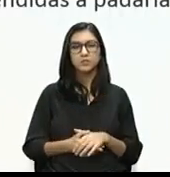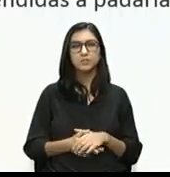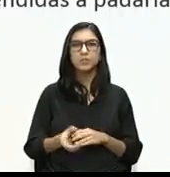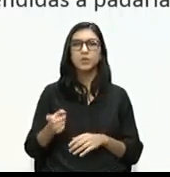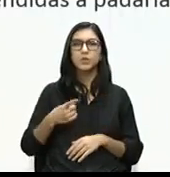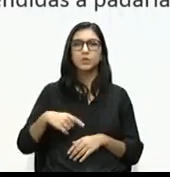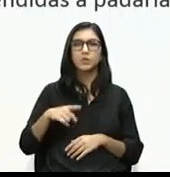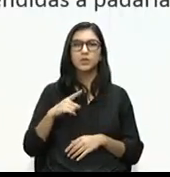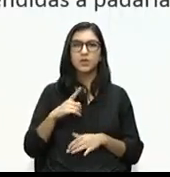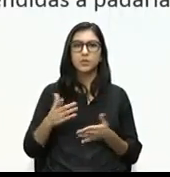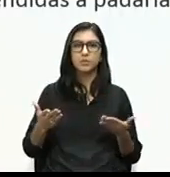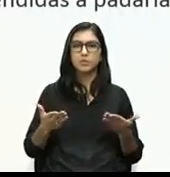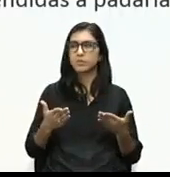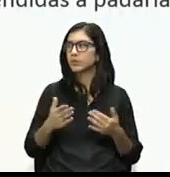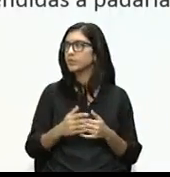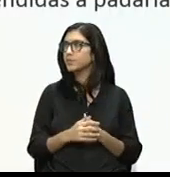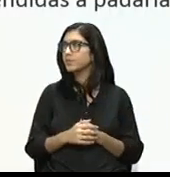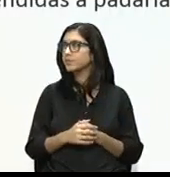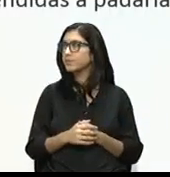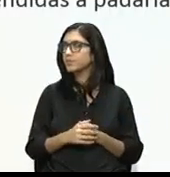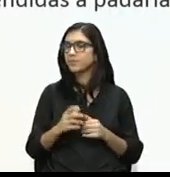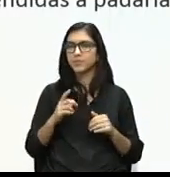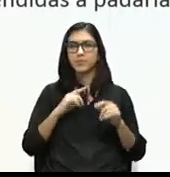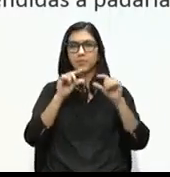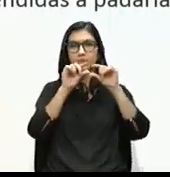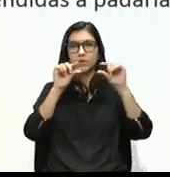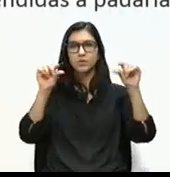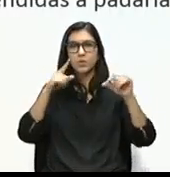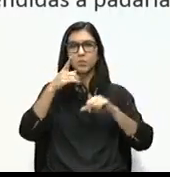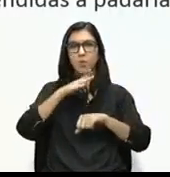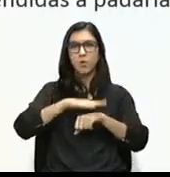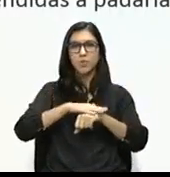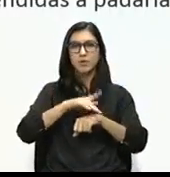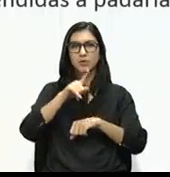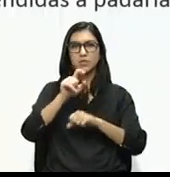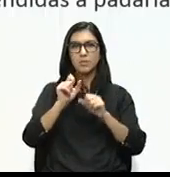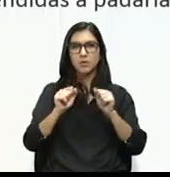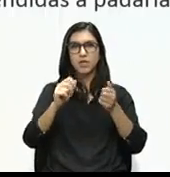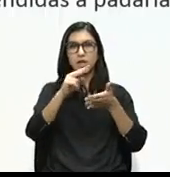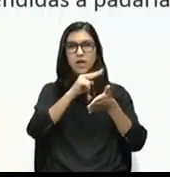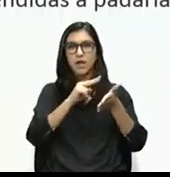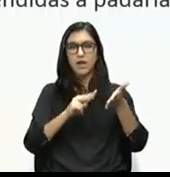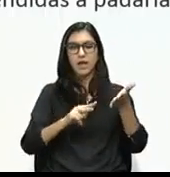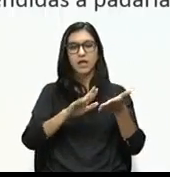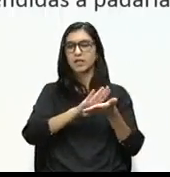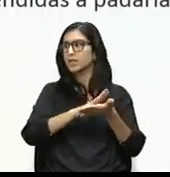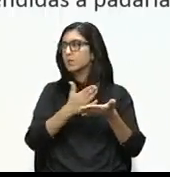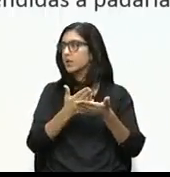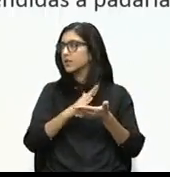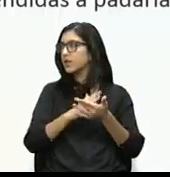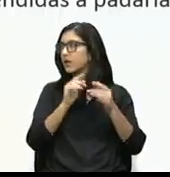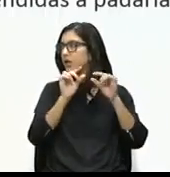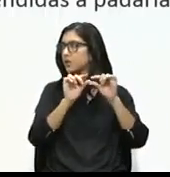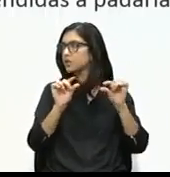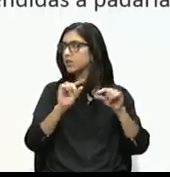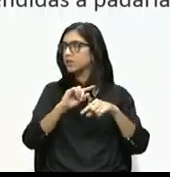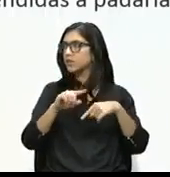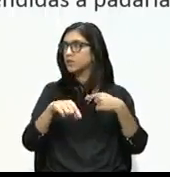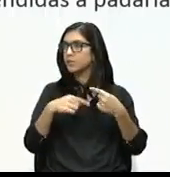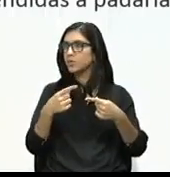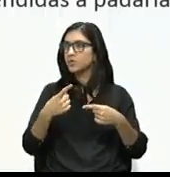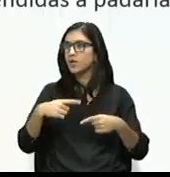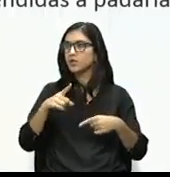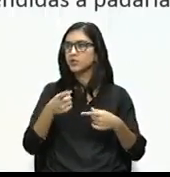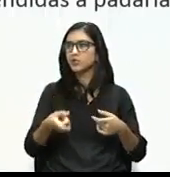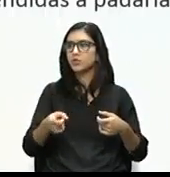nós temos aqui um enunciado. Eu vou dar um momento para vocês lerem e interpretar o enunciado e a seguir a